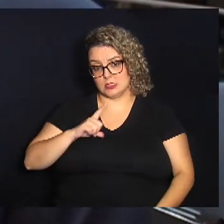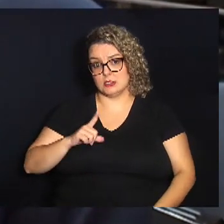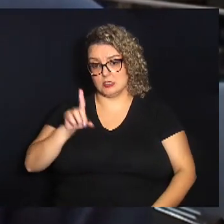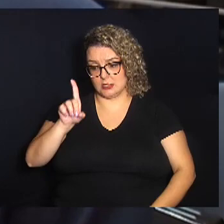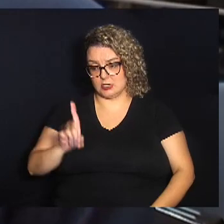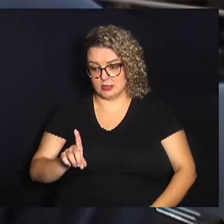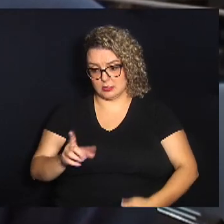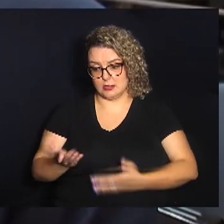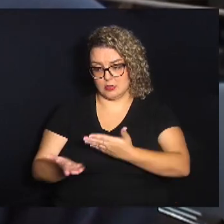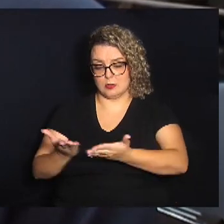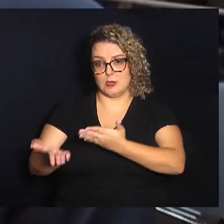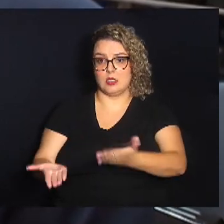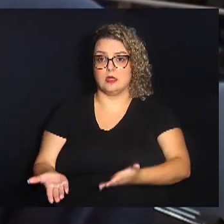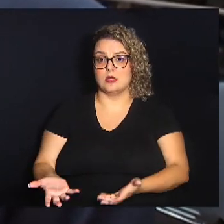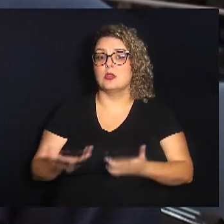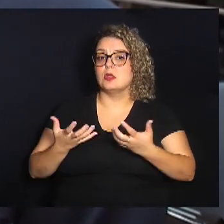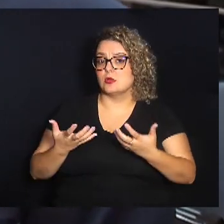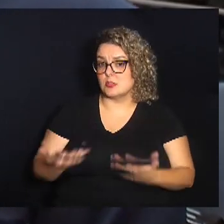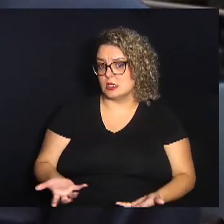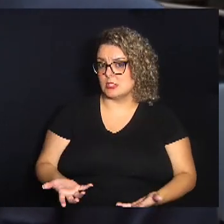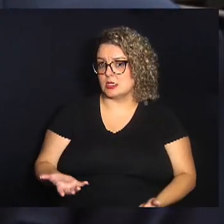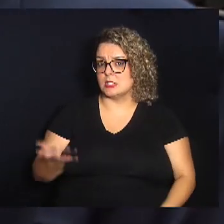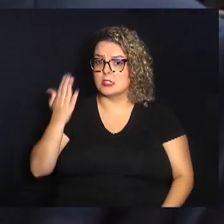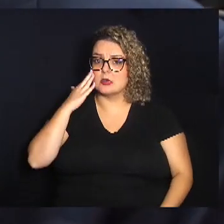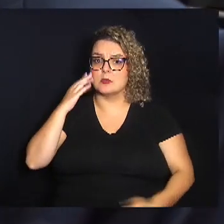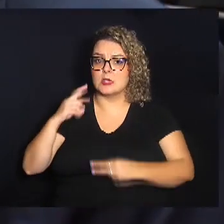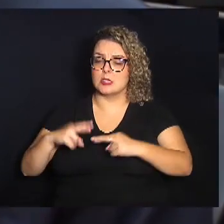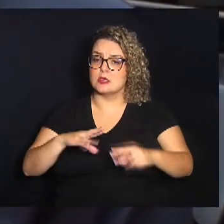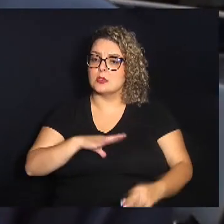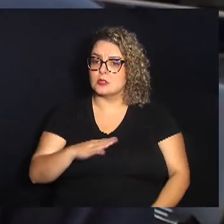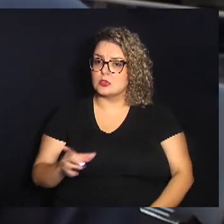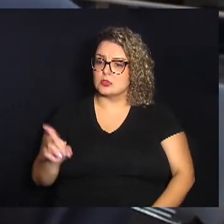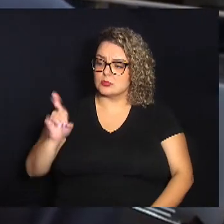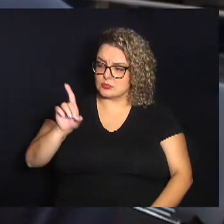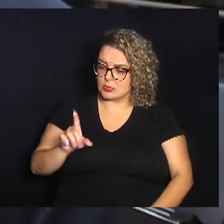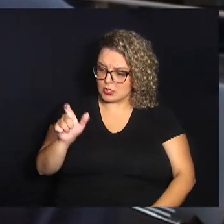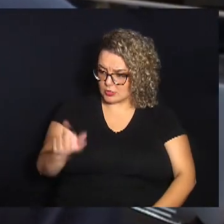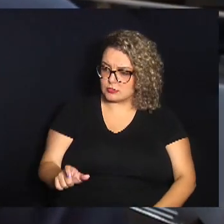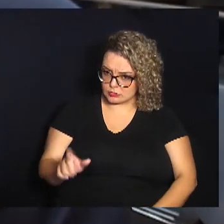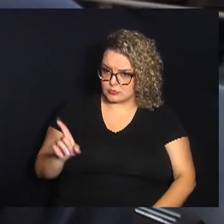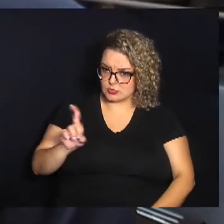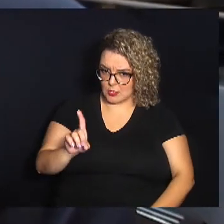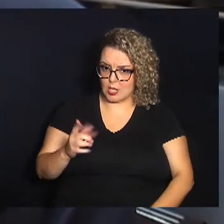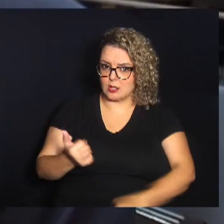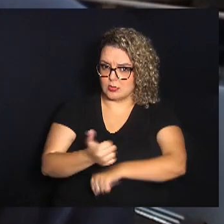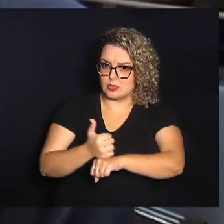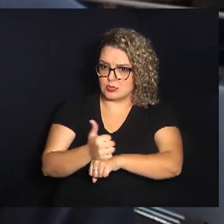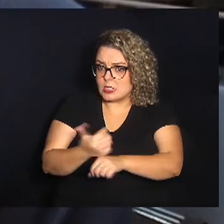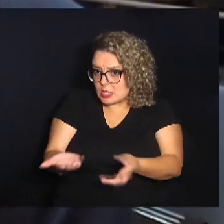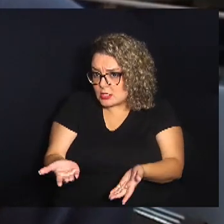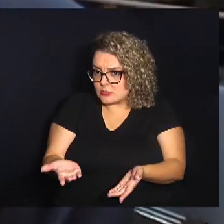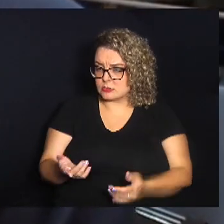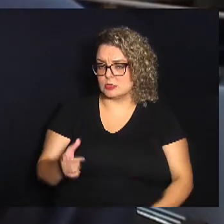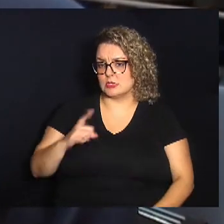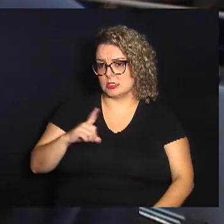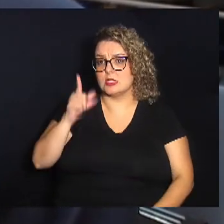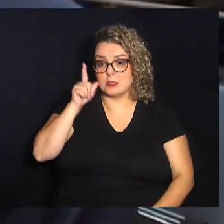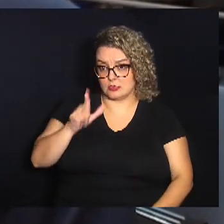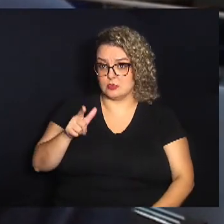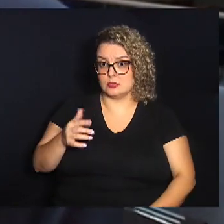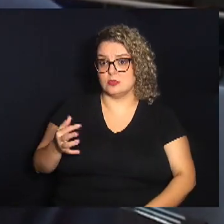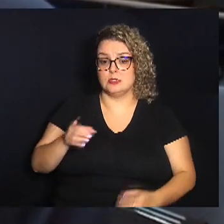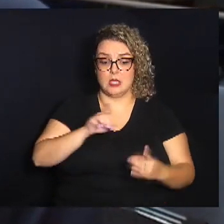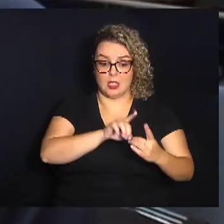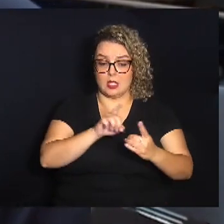eu gostaria de saber se a rede municipal tem os profissionais que dê conta de todas